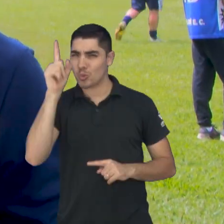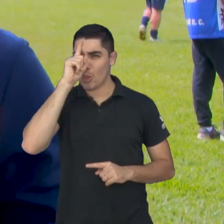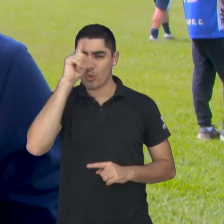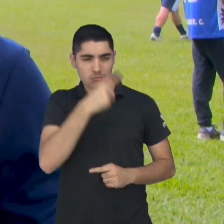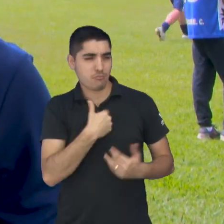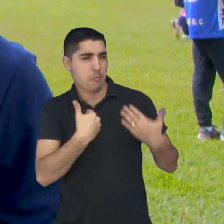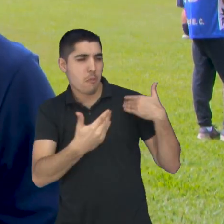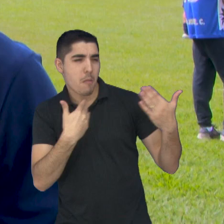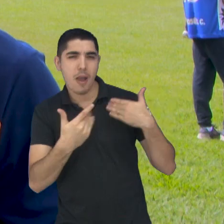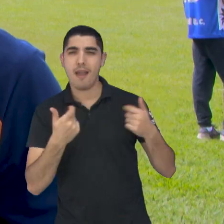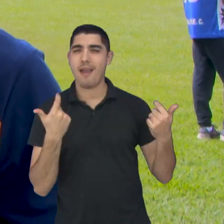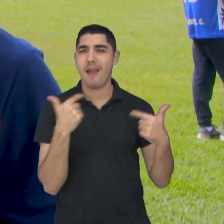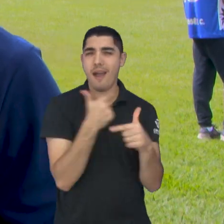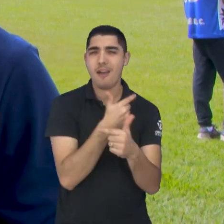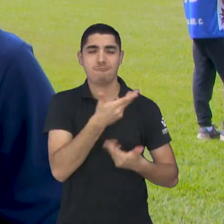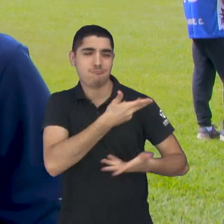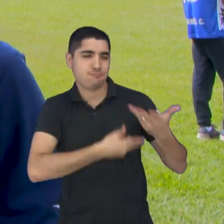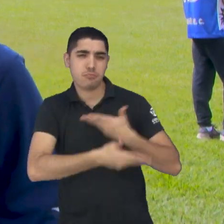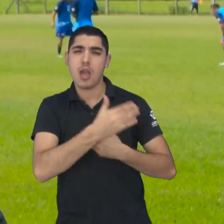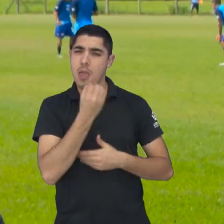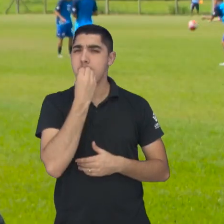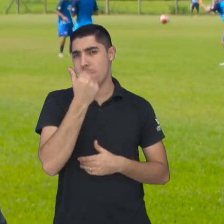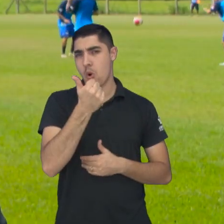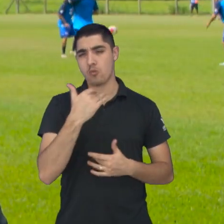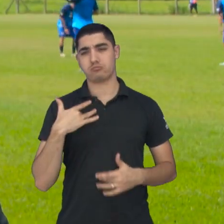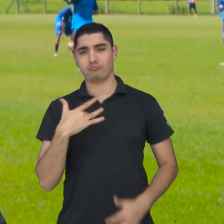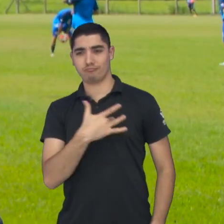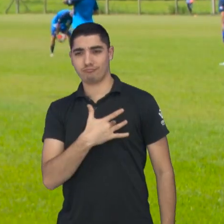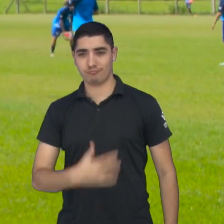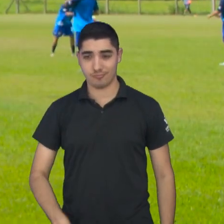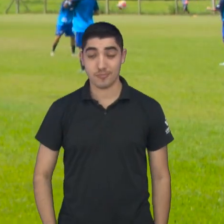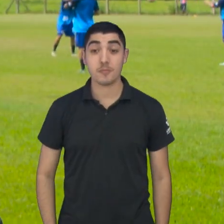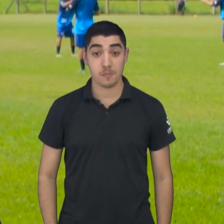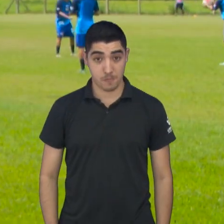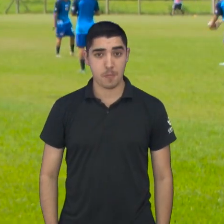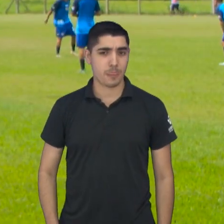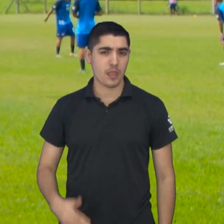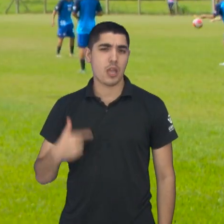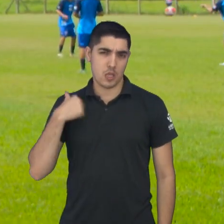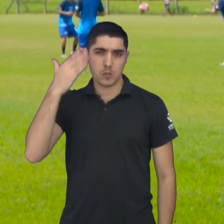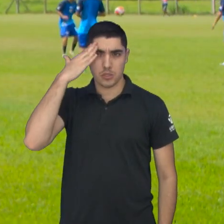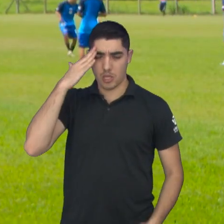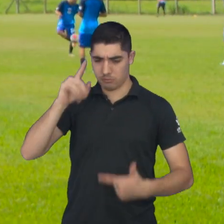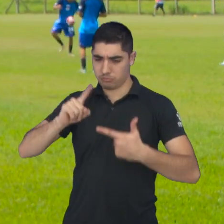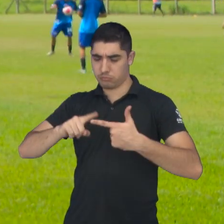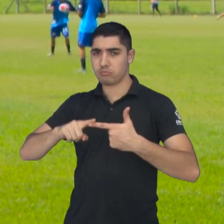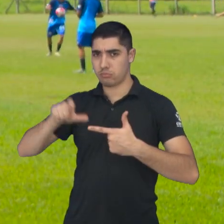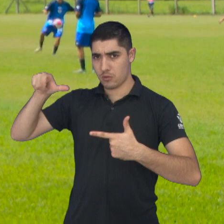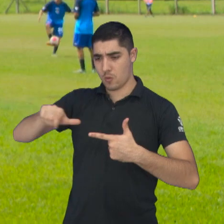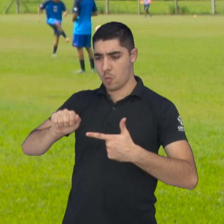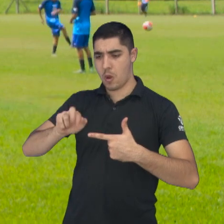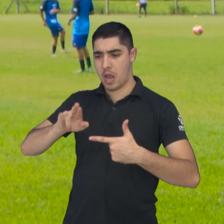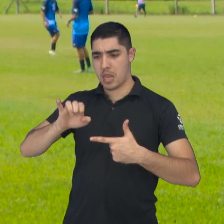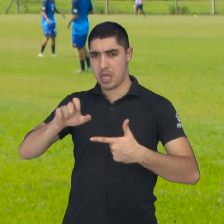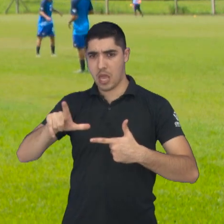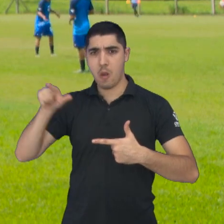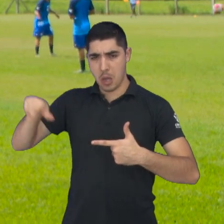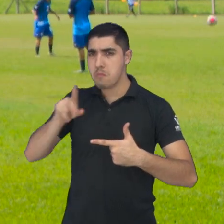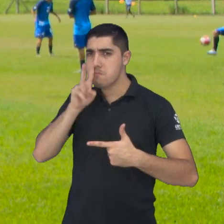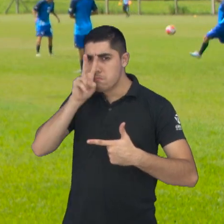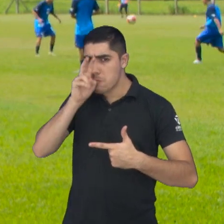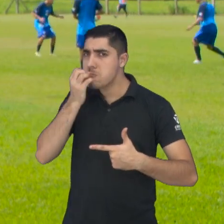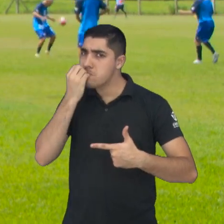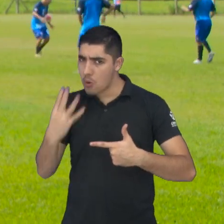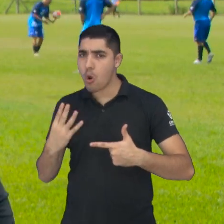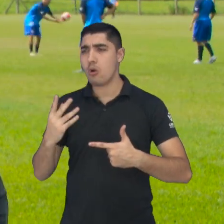dia, a gente dá risada, então acho que essa briga é sempre saudável. Eu sei da capacidade dele, ele sabe da minha também, e é natural, cara, a gente, um